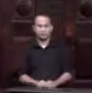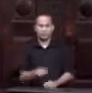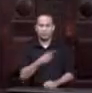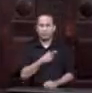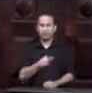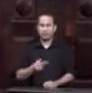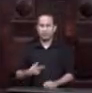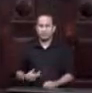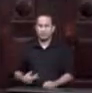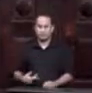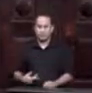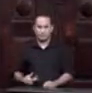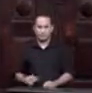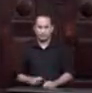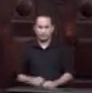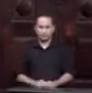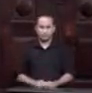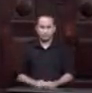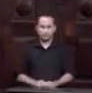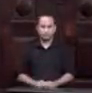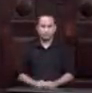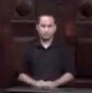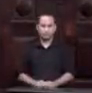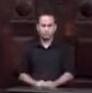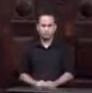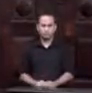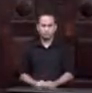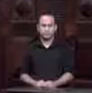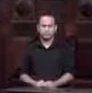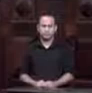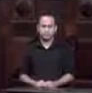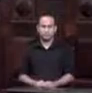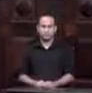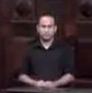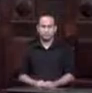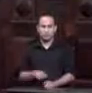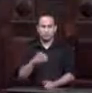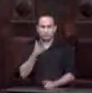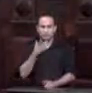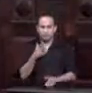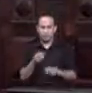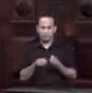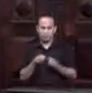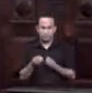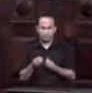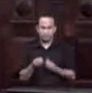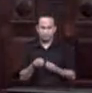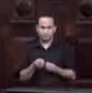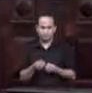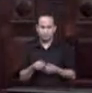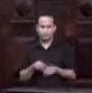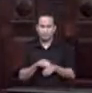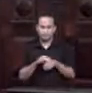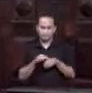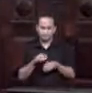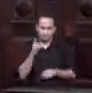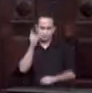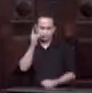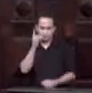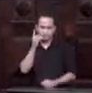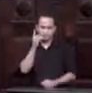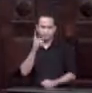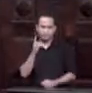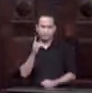Presidente, deputado André Siciliano. Como lá dentro no Colégio de Líderes, deputado Conte Bittencourt, defendemos as